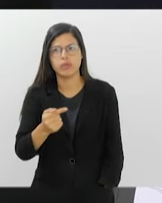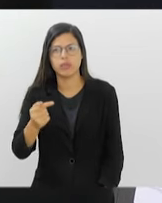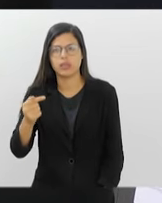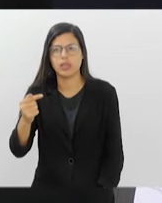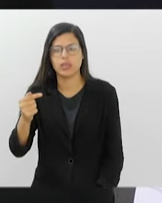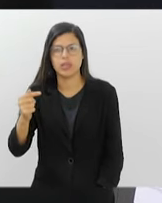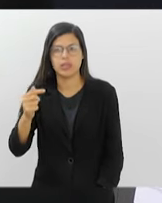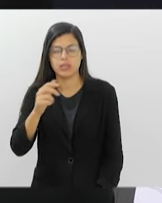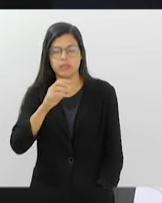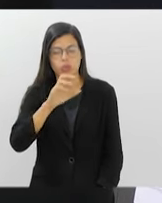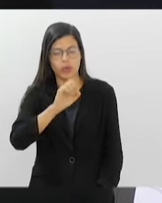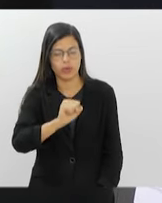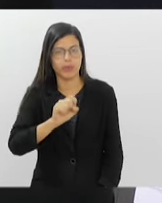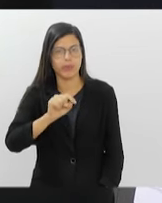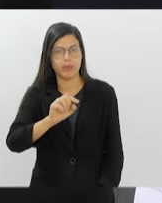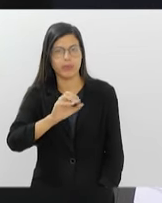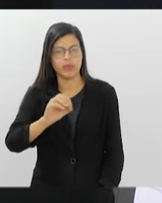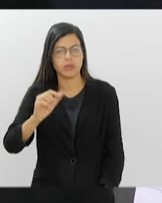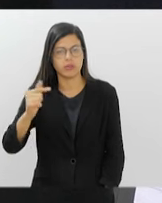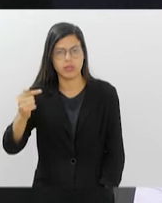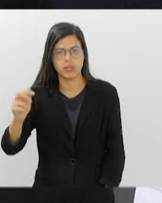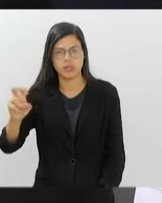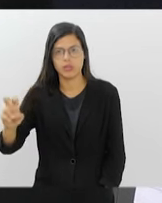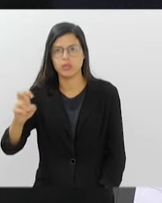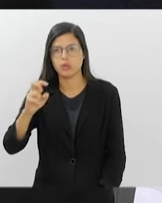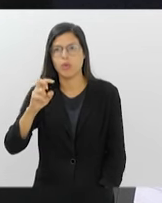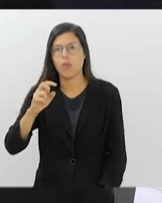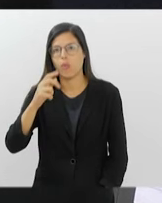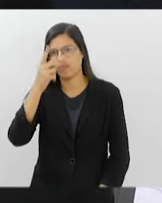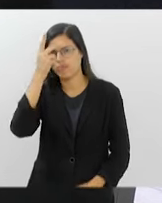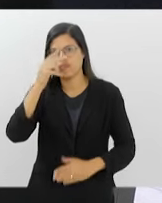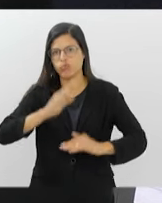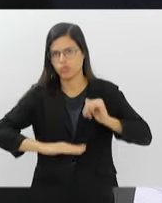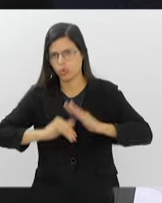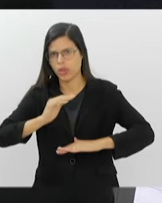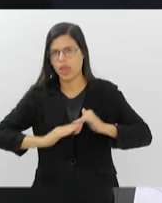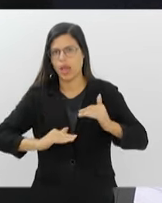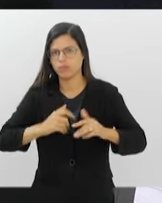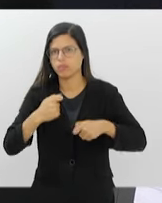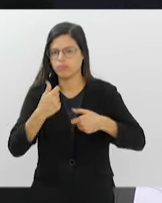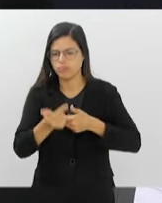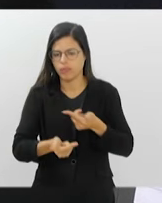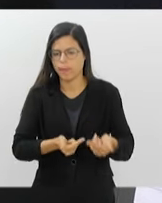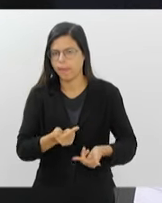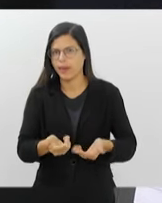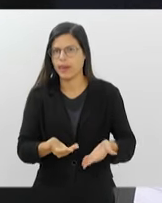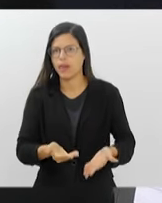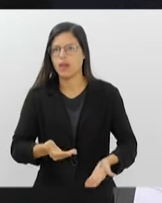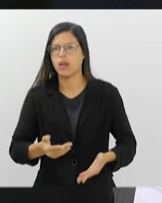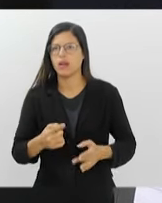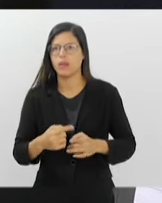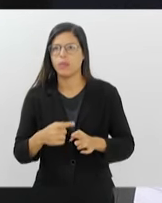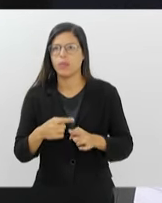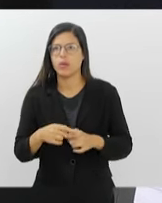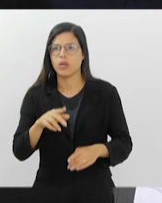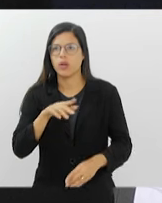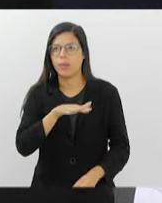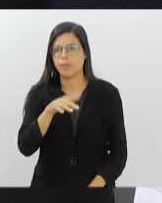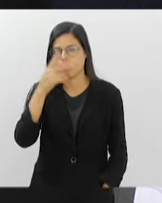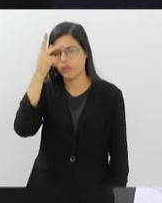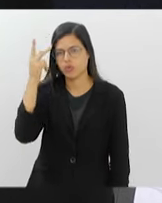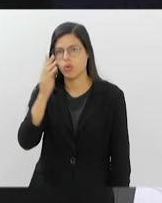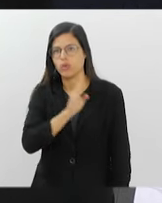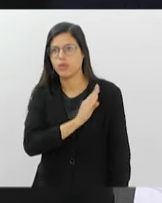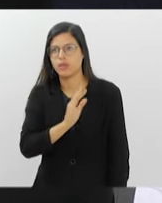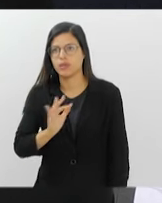empregados na missão do rocken Rio E aí por que que a população da Baixada Fluminense da área do 20 pode